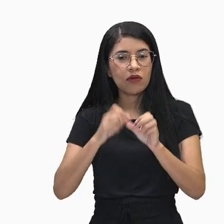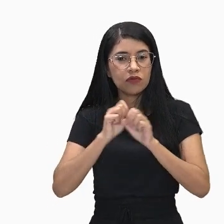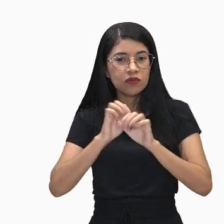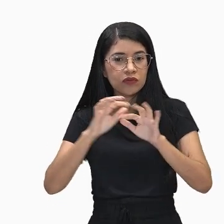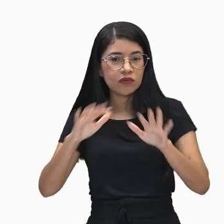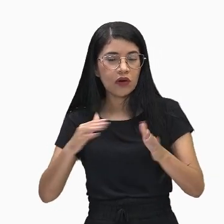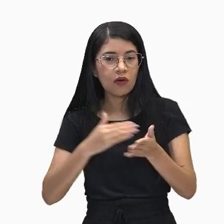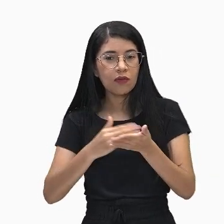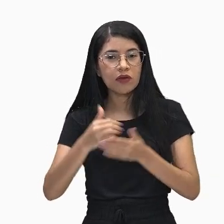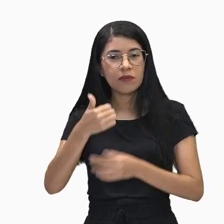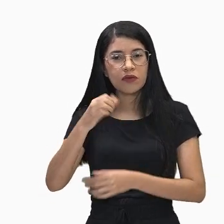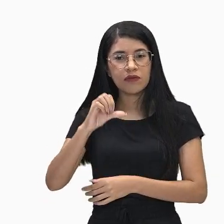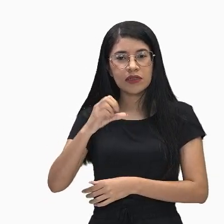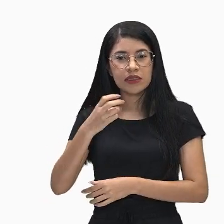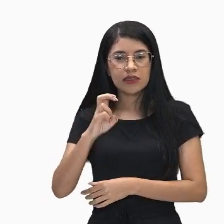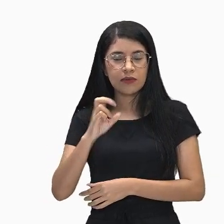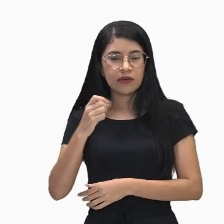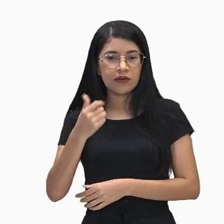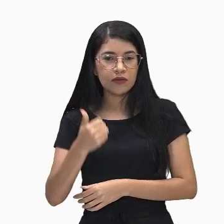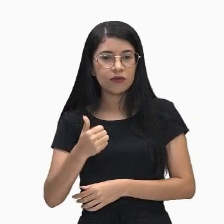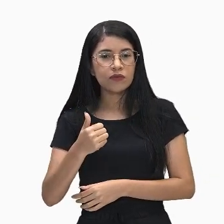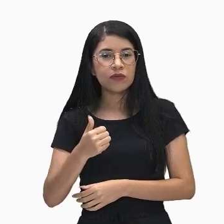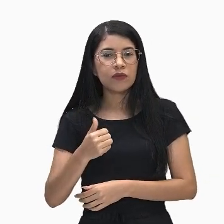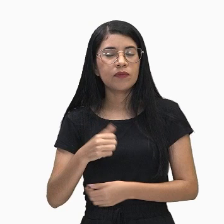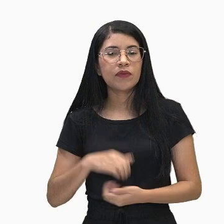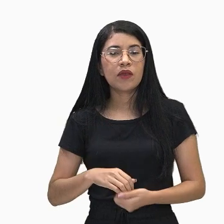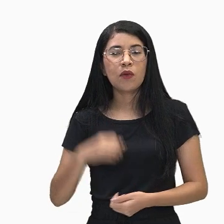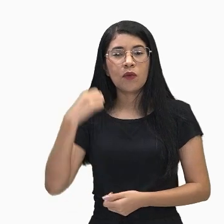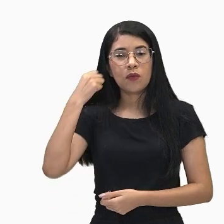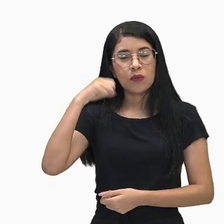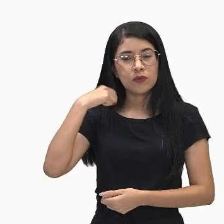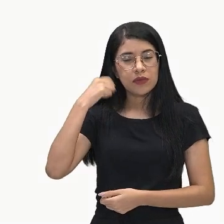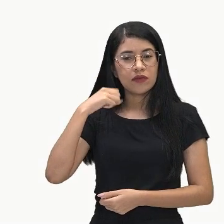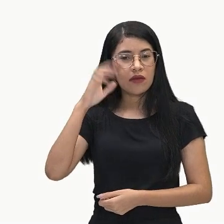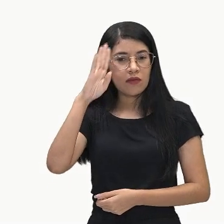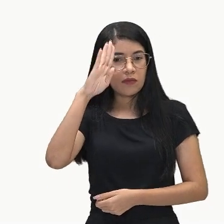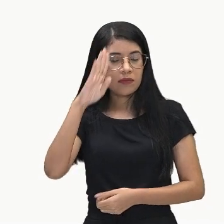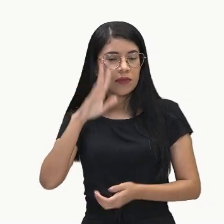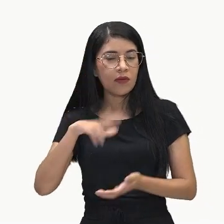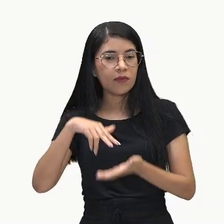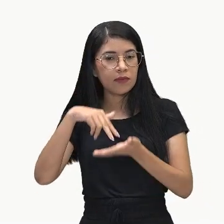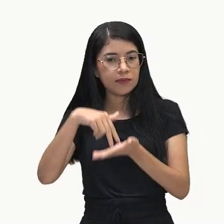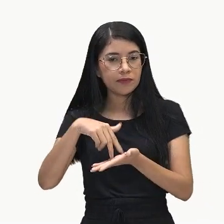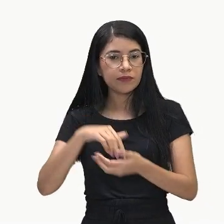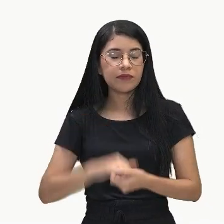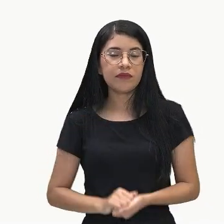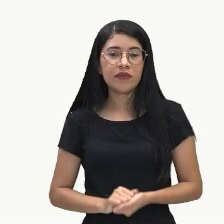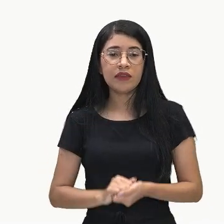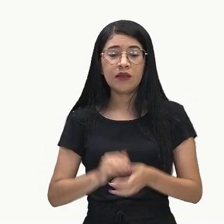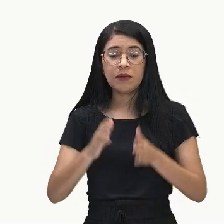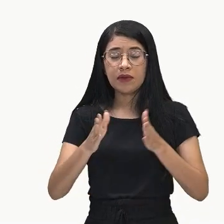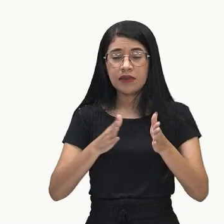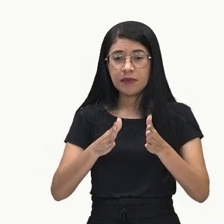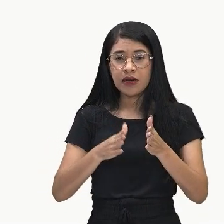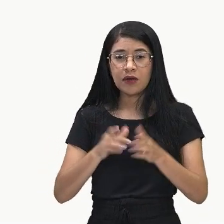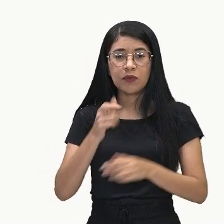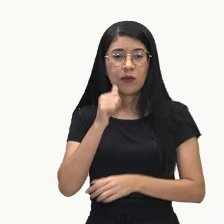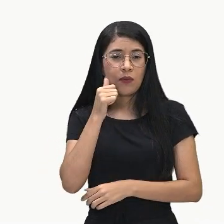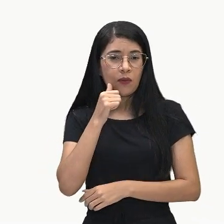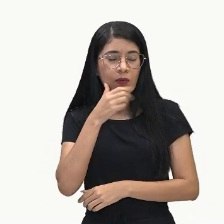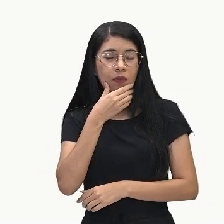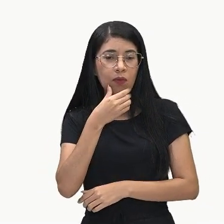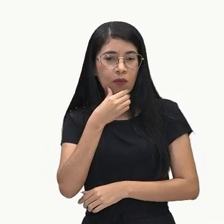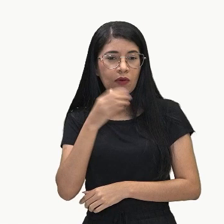1951, liderado pelo senador Joseph McCarthy. Prestem atenção, tá, gente? Nesse momento, o Joseph